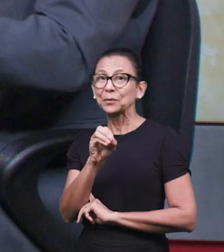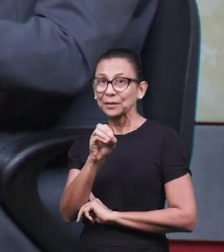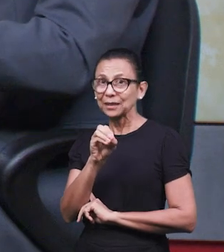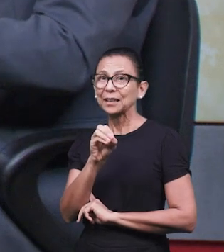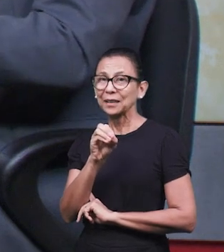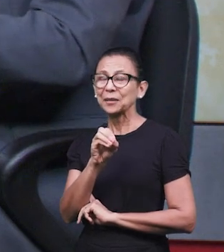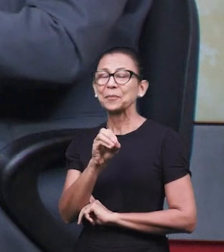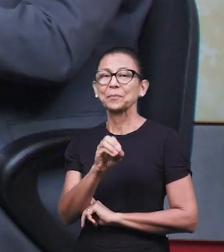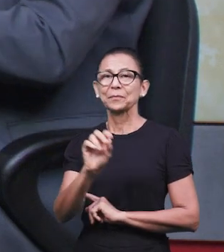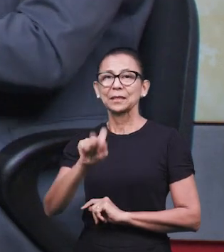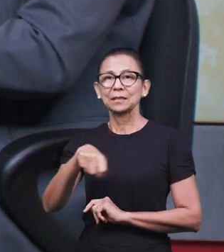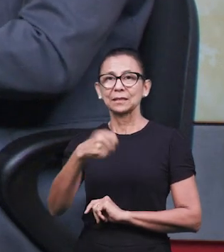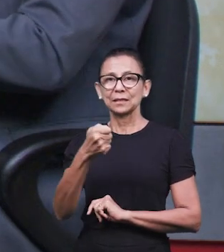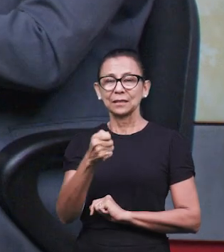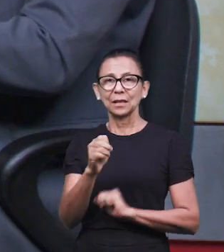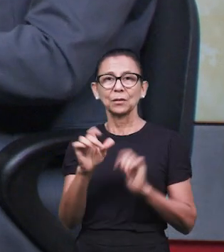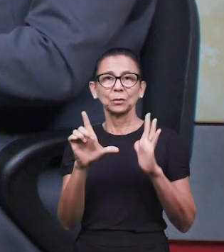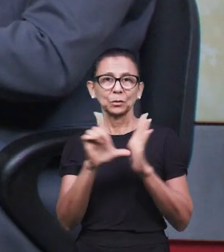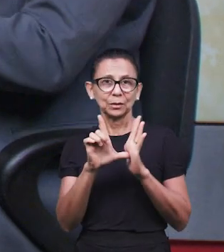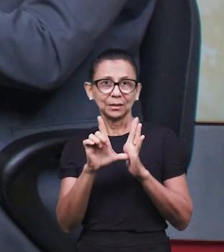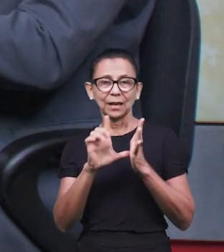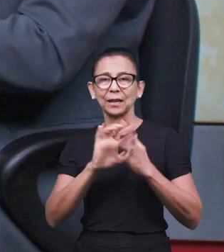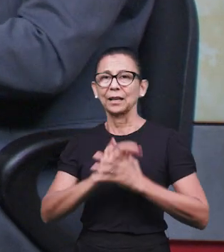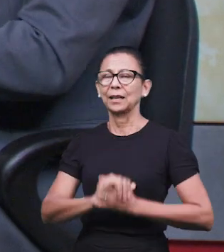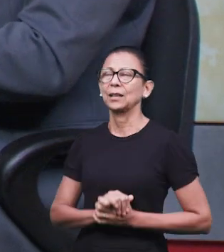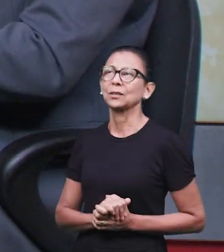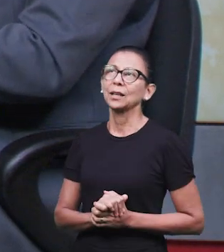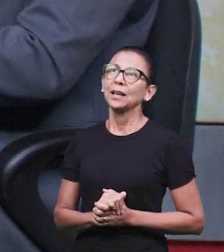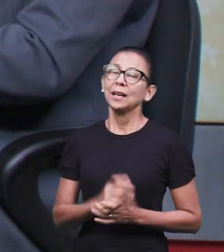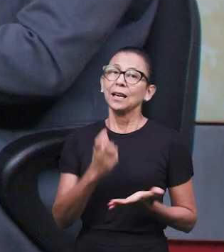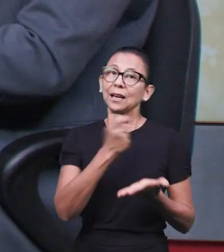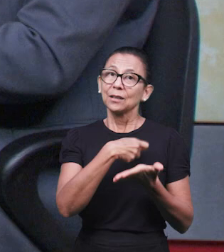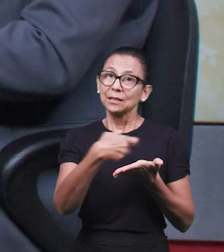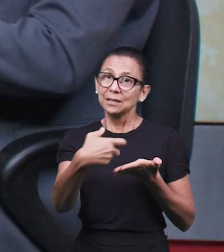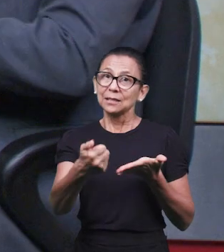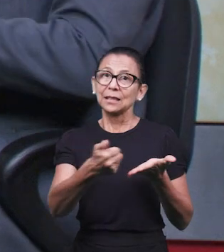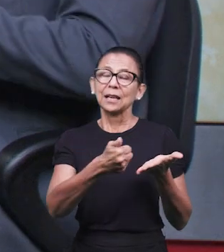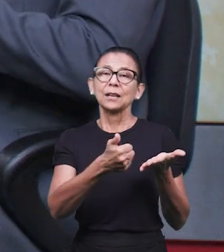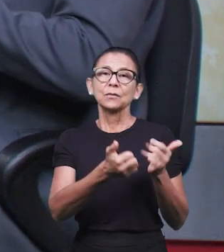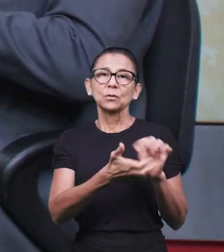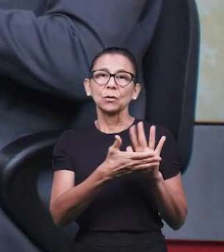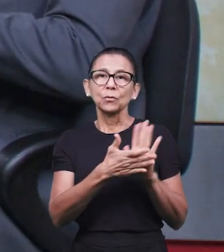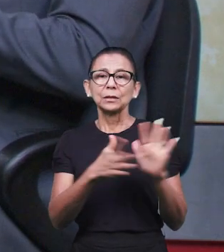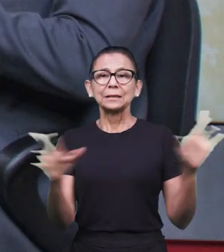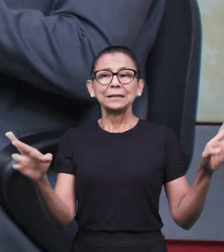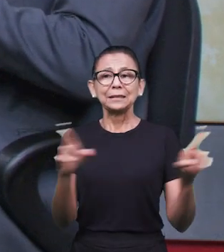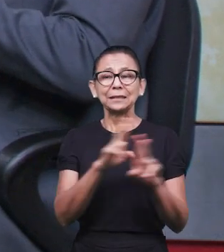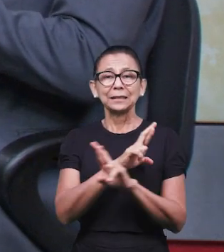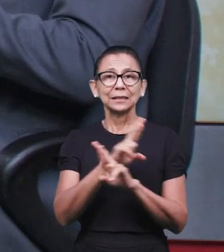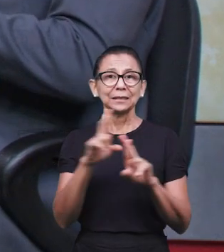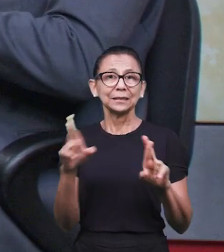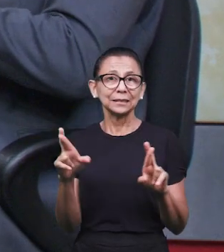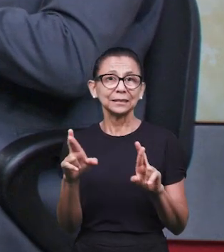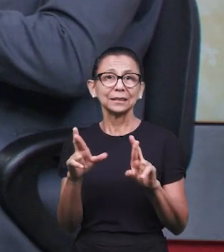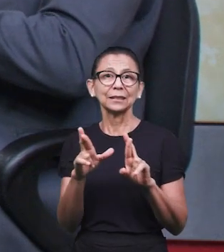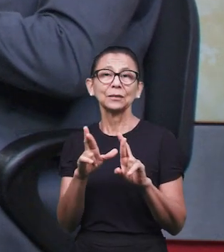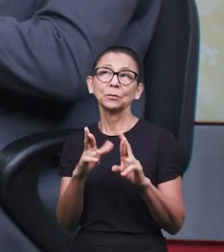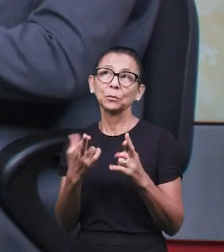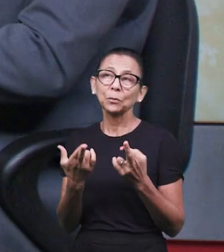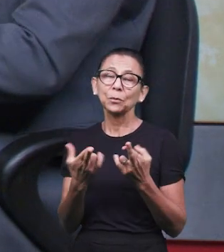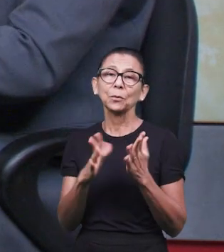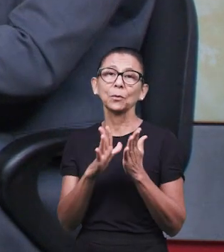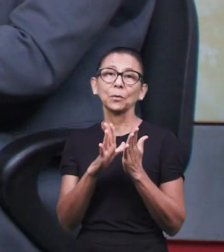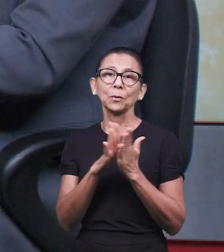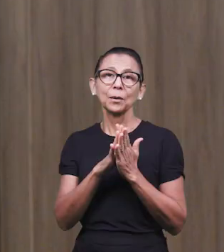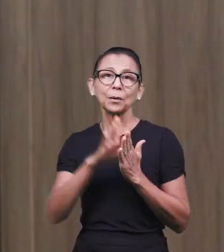doutrinas que ele estava vivendo, da graça, da salvação pela graça, justificativo pela... Então, você vê que muito forte no louvor de Lutero, não sei